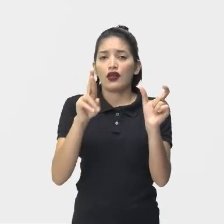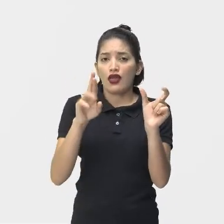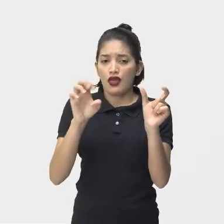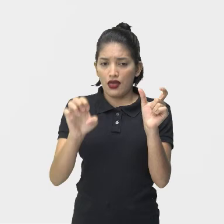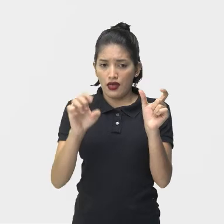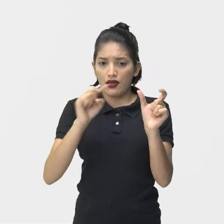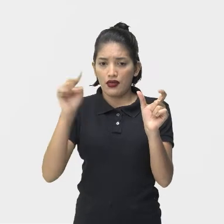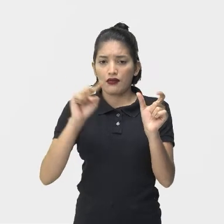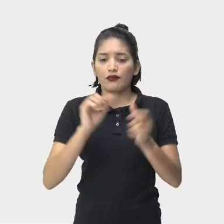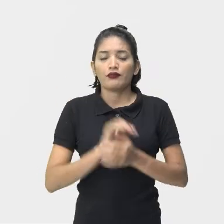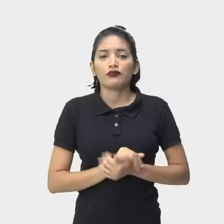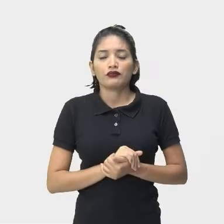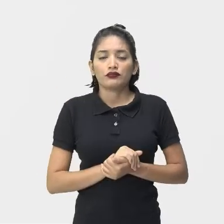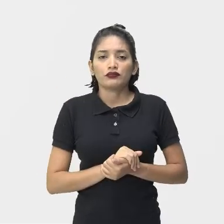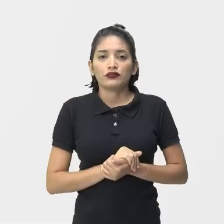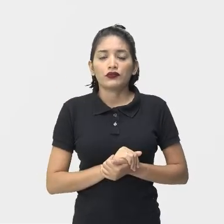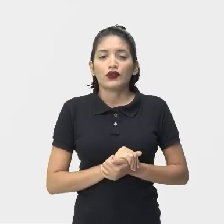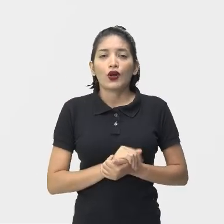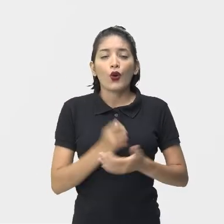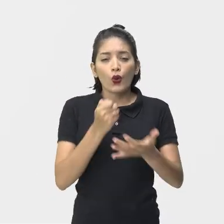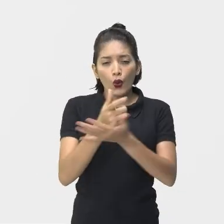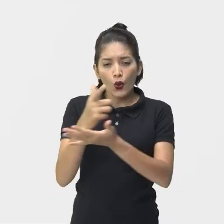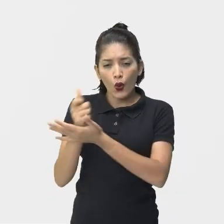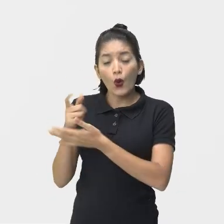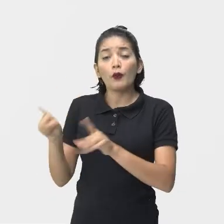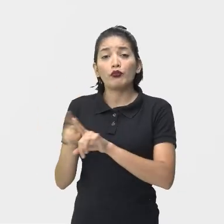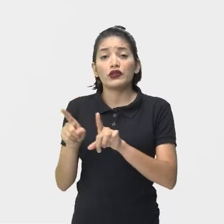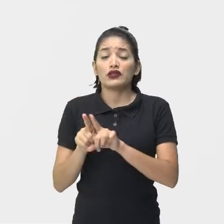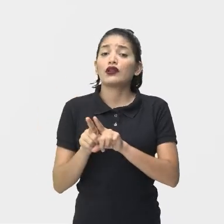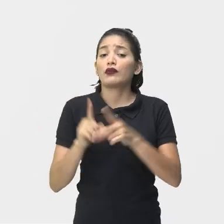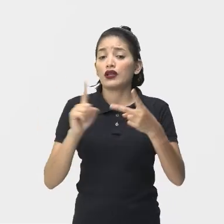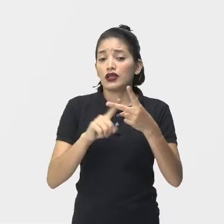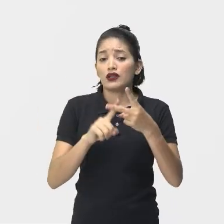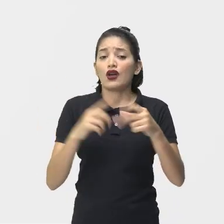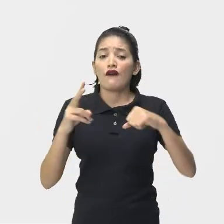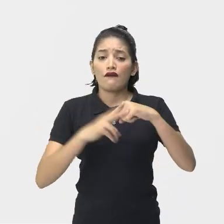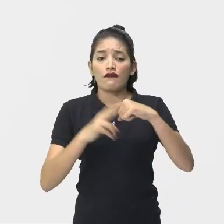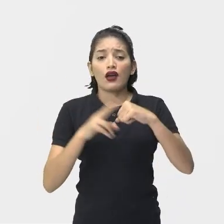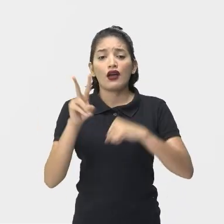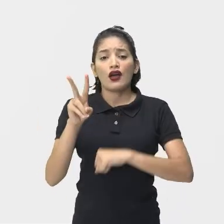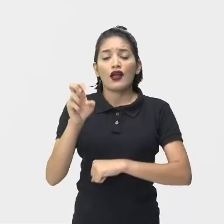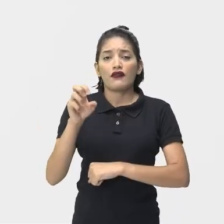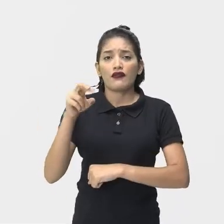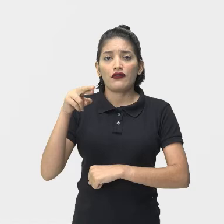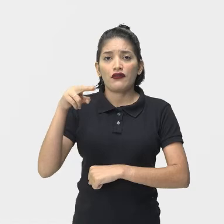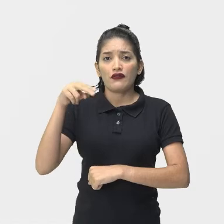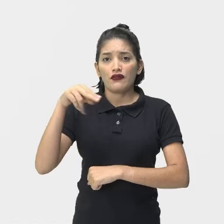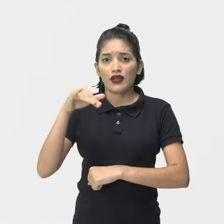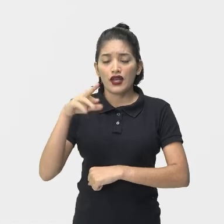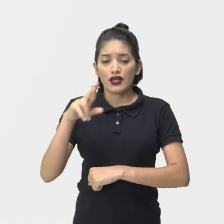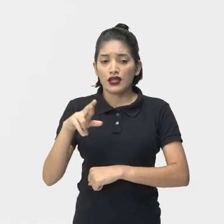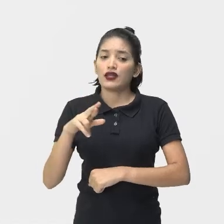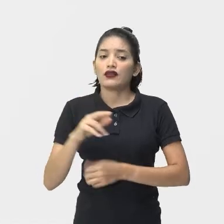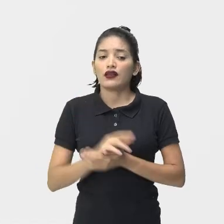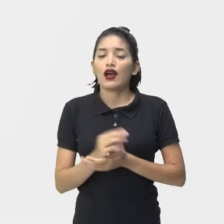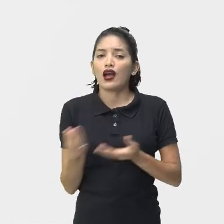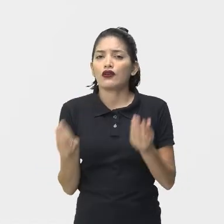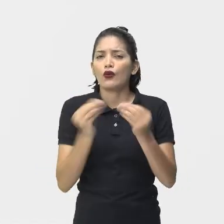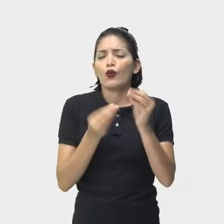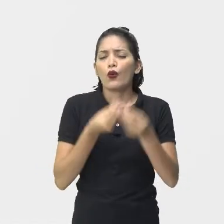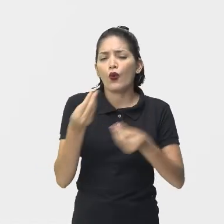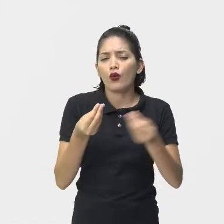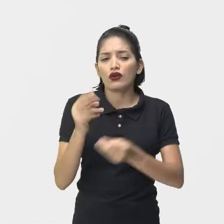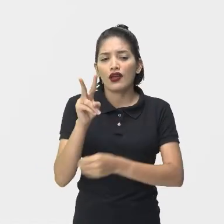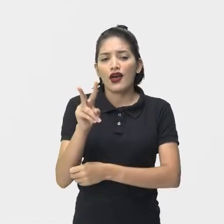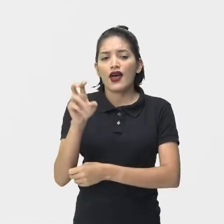de compras e aqui eu tenho o verbo venir. Radical fica vendre.